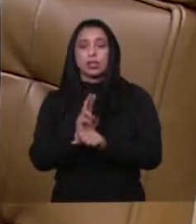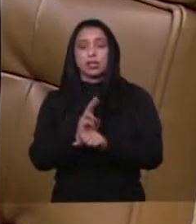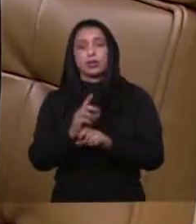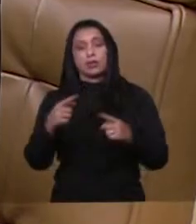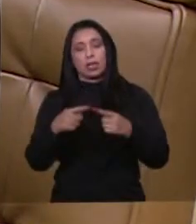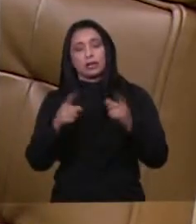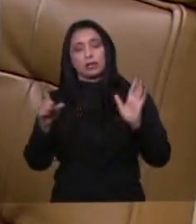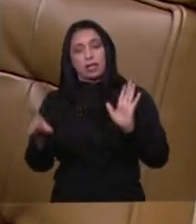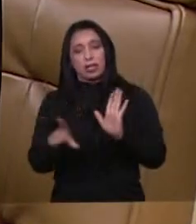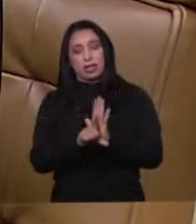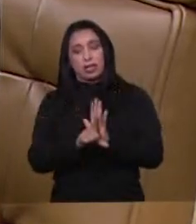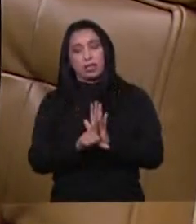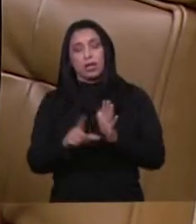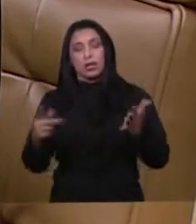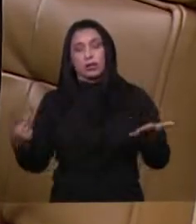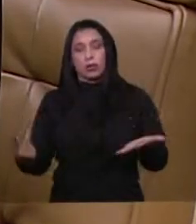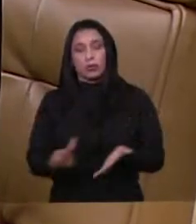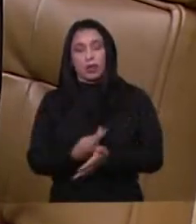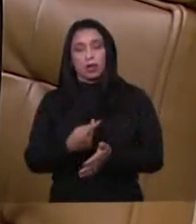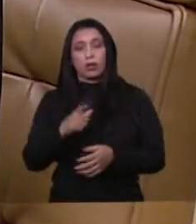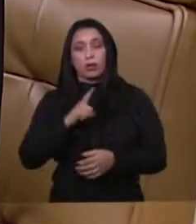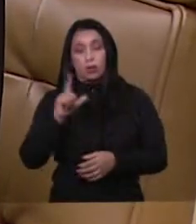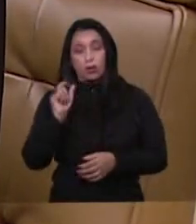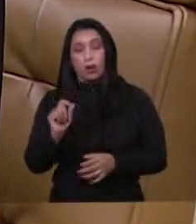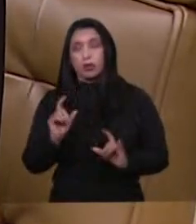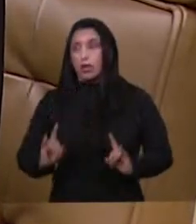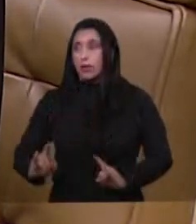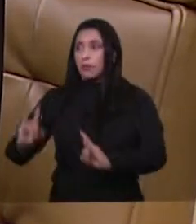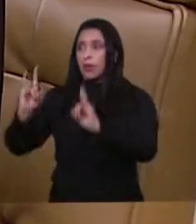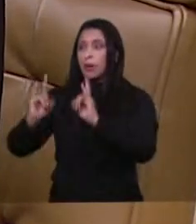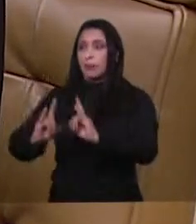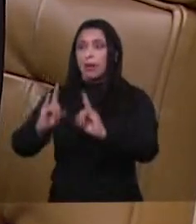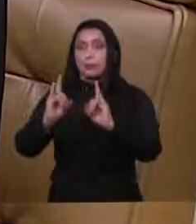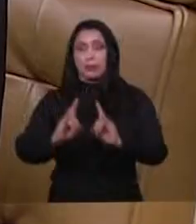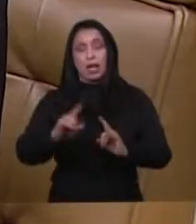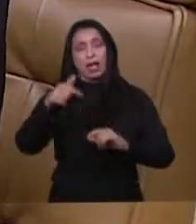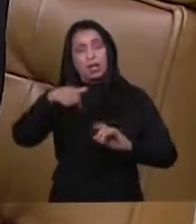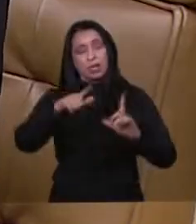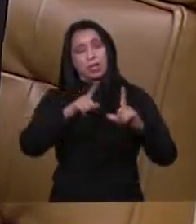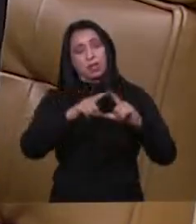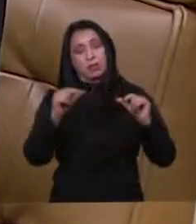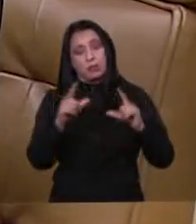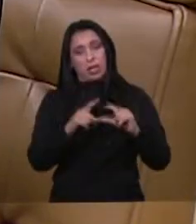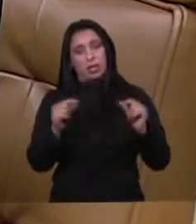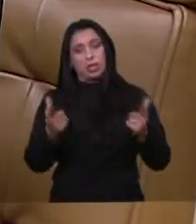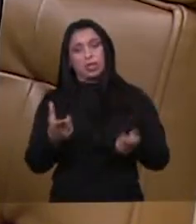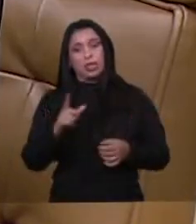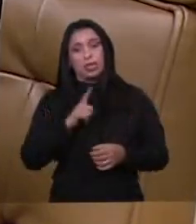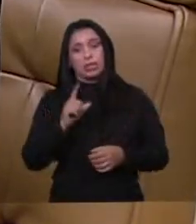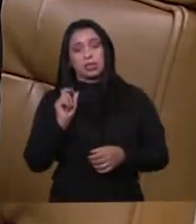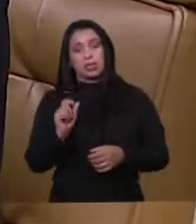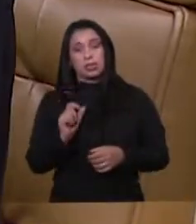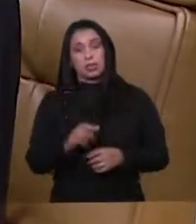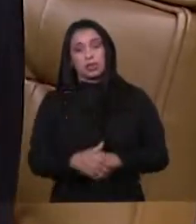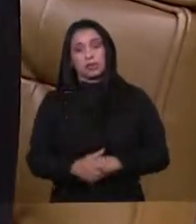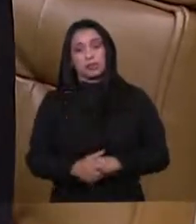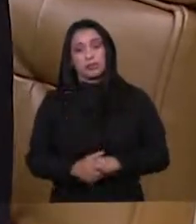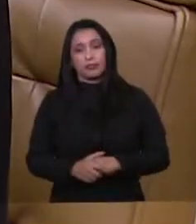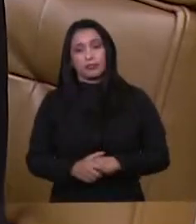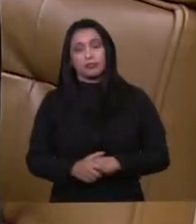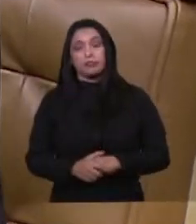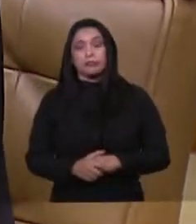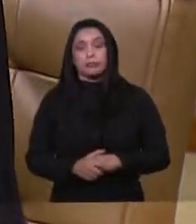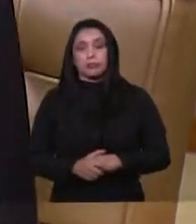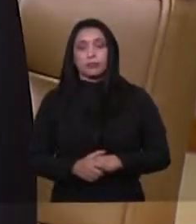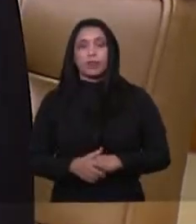legais, como ocorre com residências e edifícios encontrados em Brasília. Entendo, nesse diapasão, assistir razão à